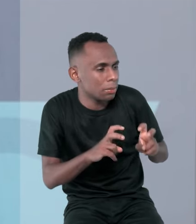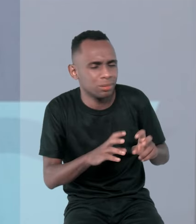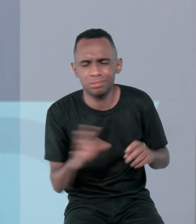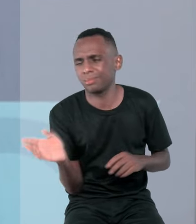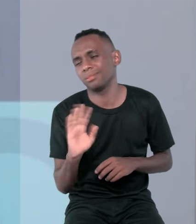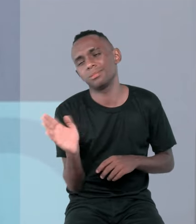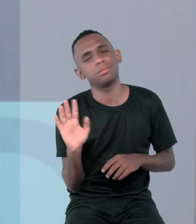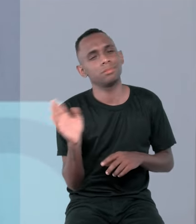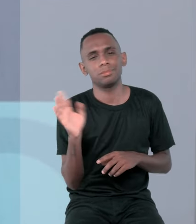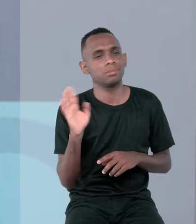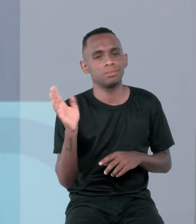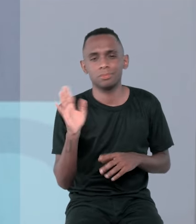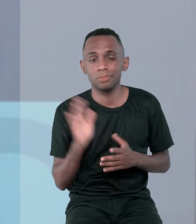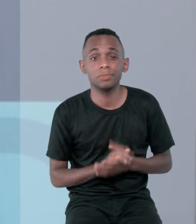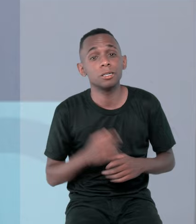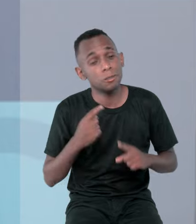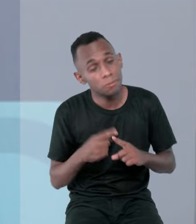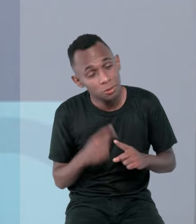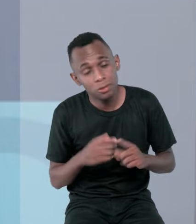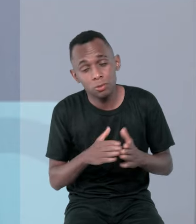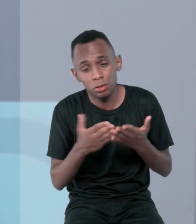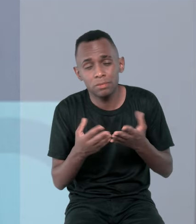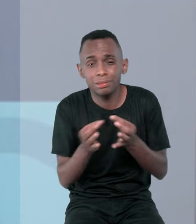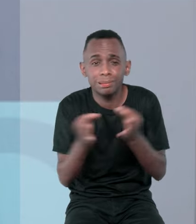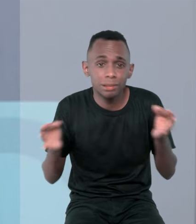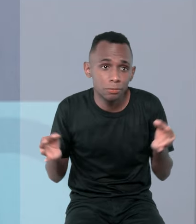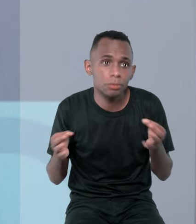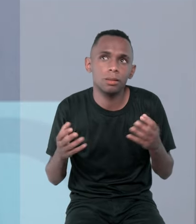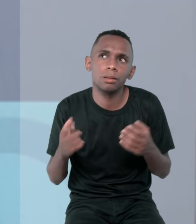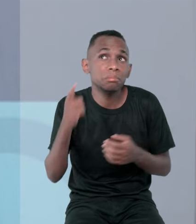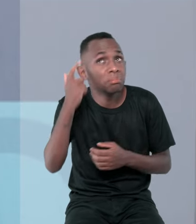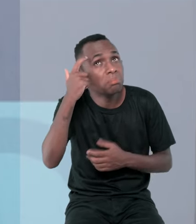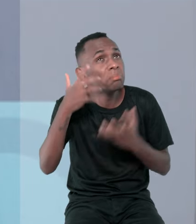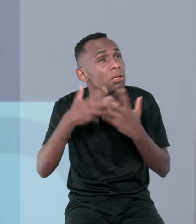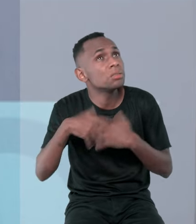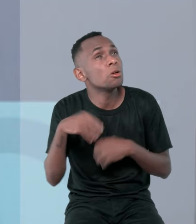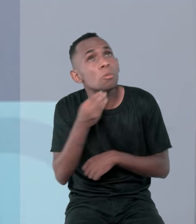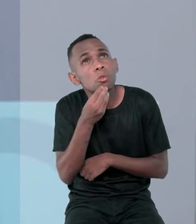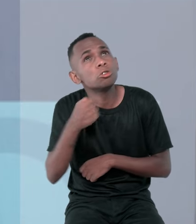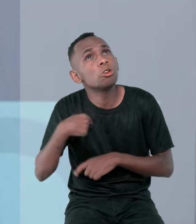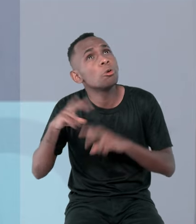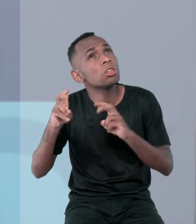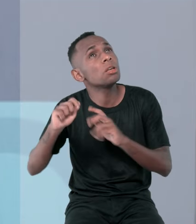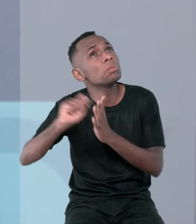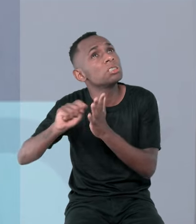porque de repente eu vou ter que fazer agora um livro, né?